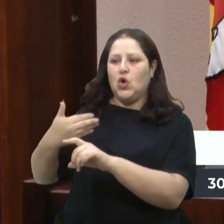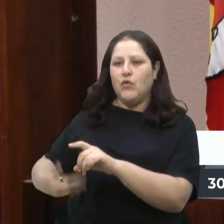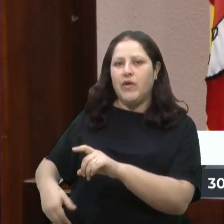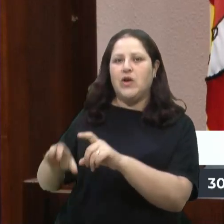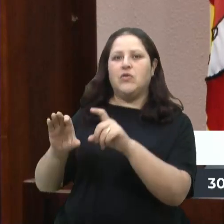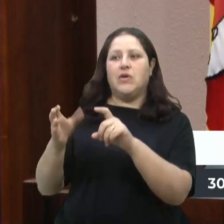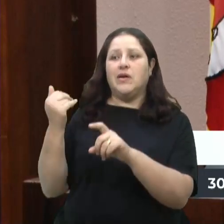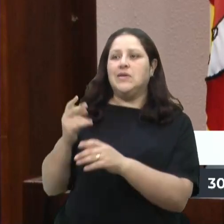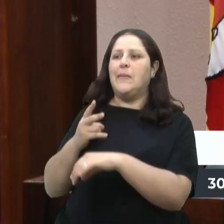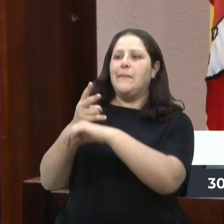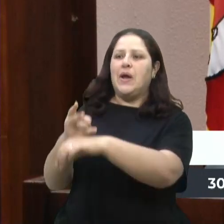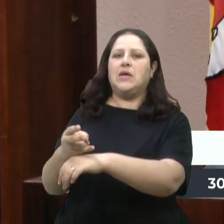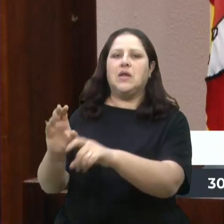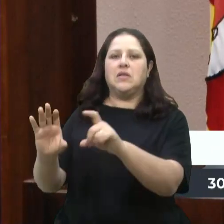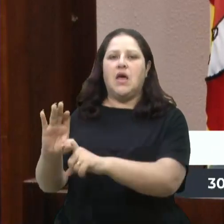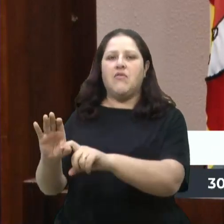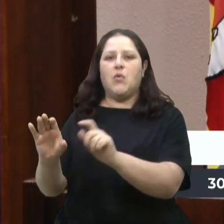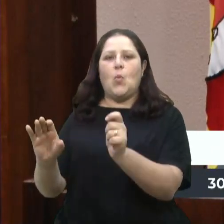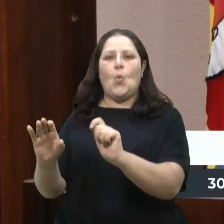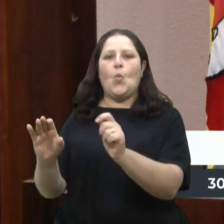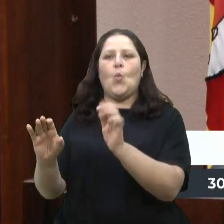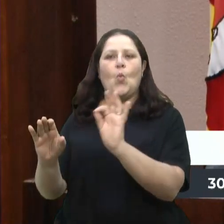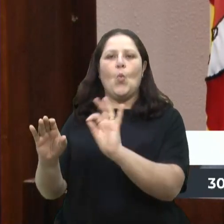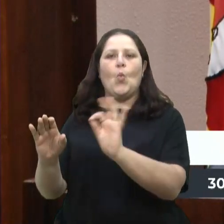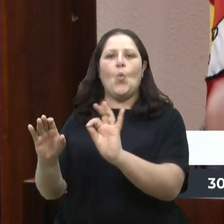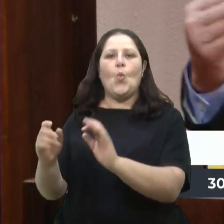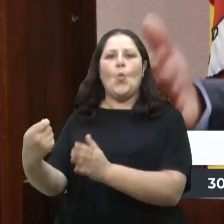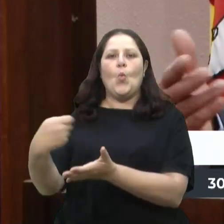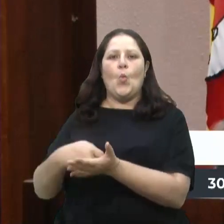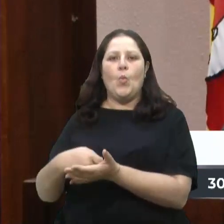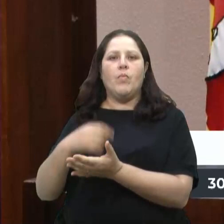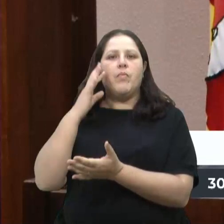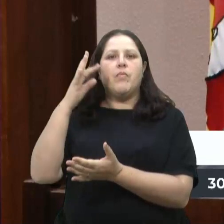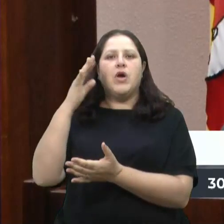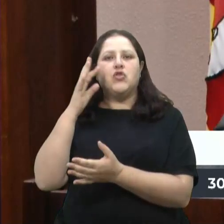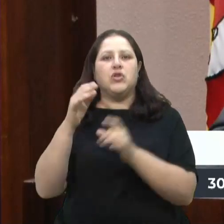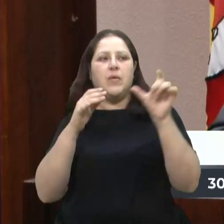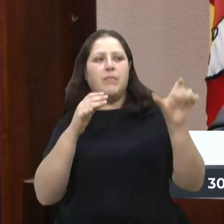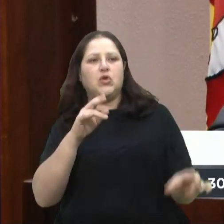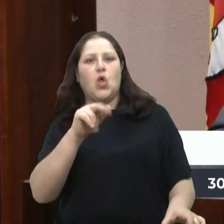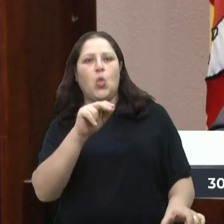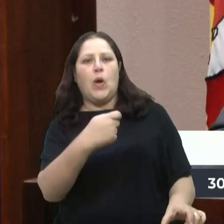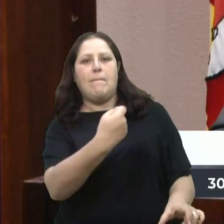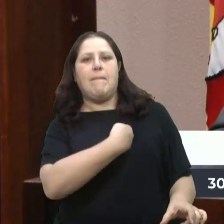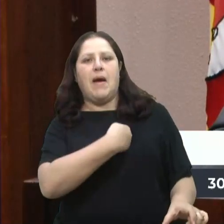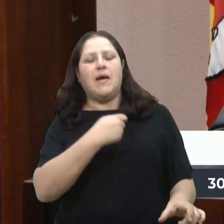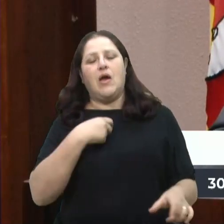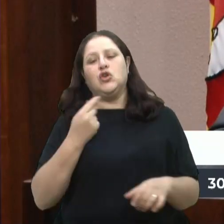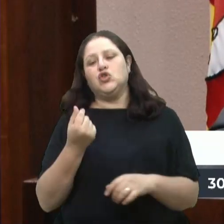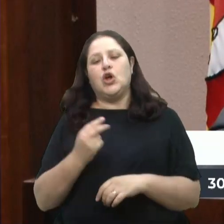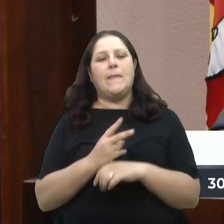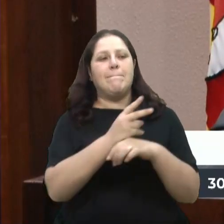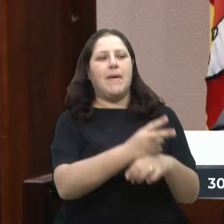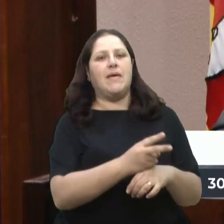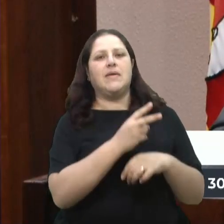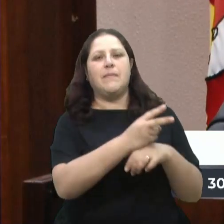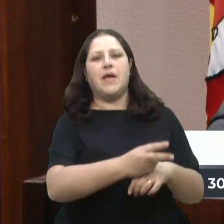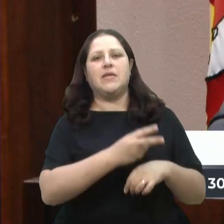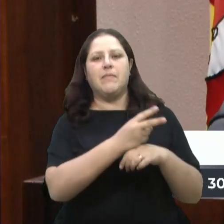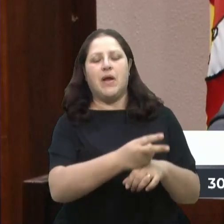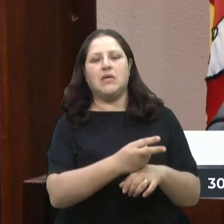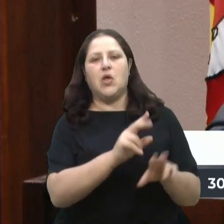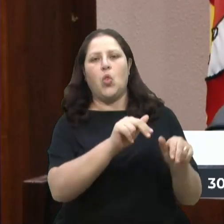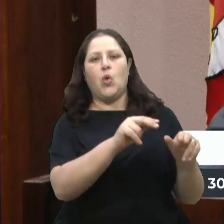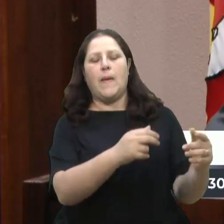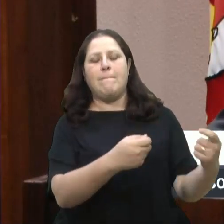não pagaram suas contas. É a mesma coisa que você emprestar dinheiro para alguém que nunca te paga. Então, isso é